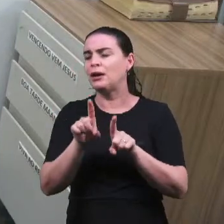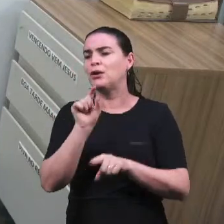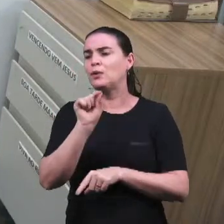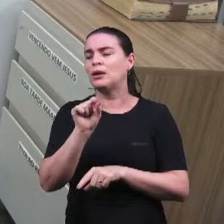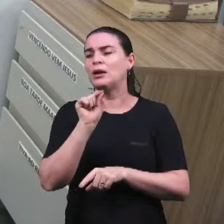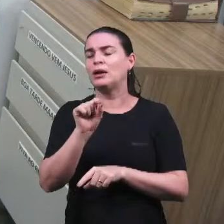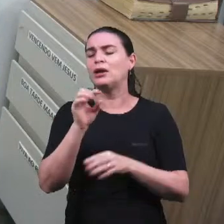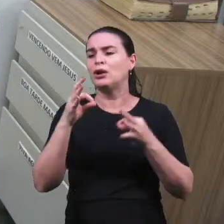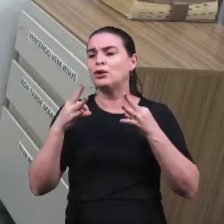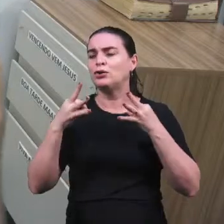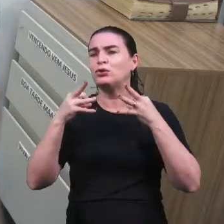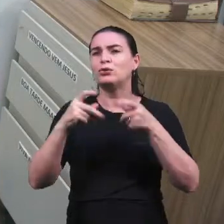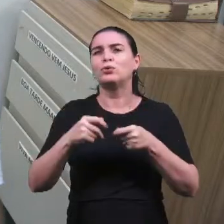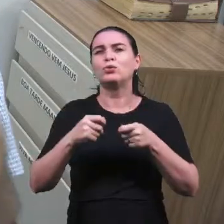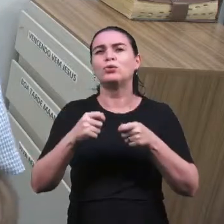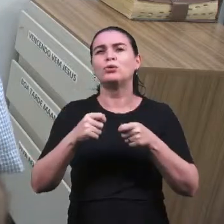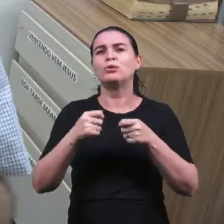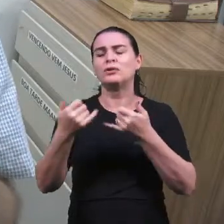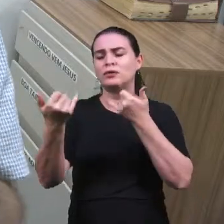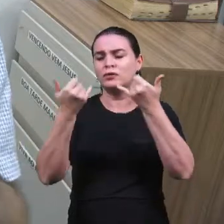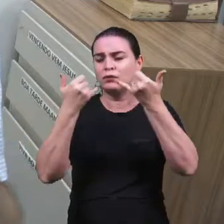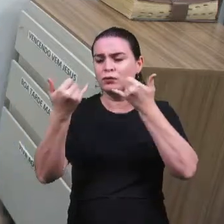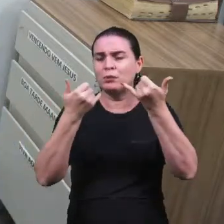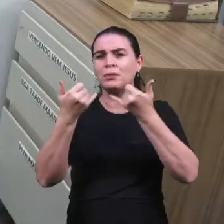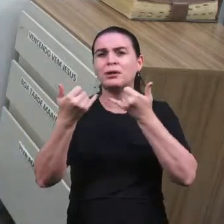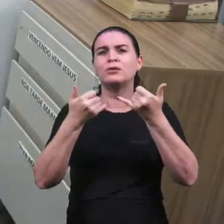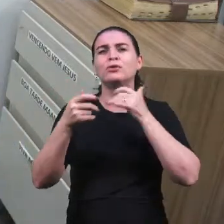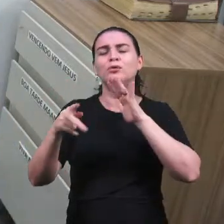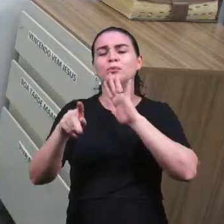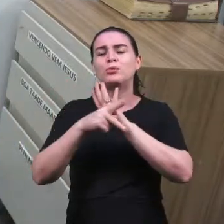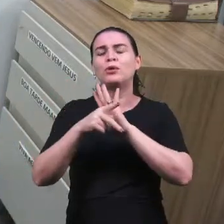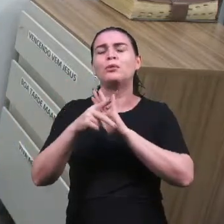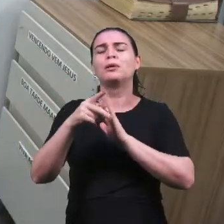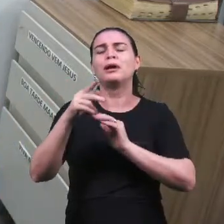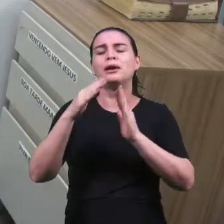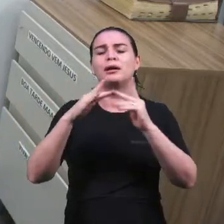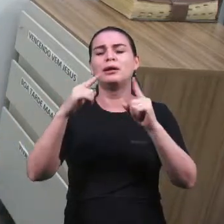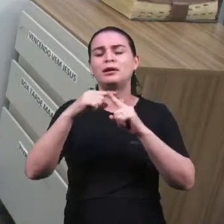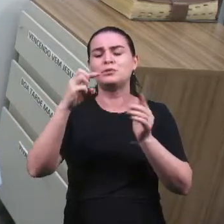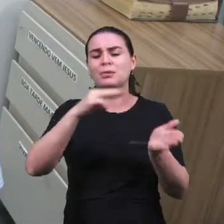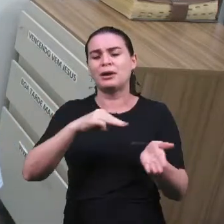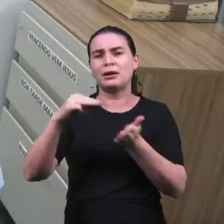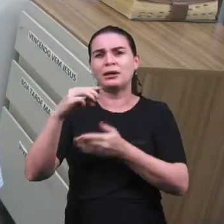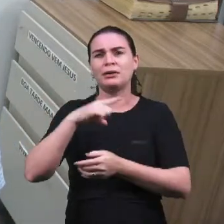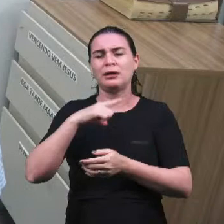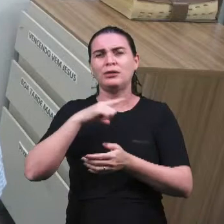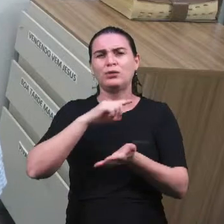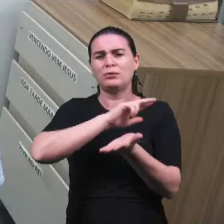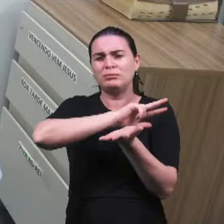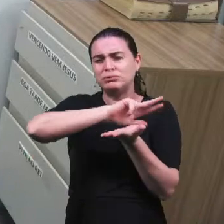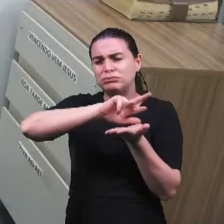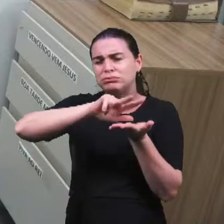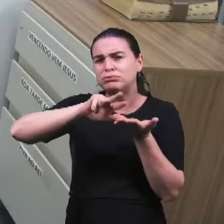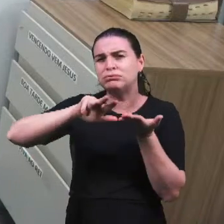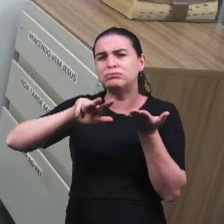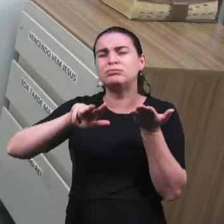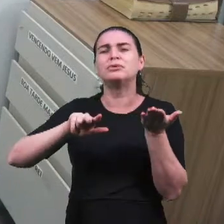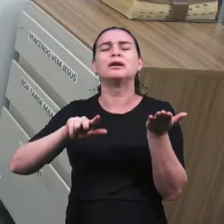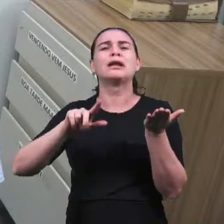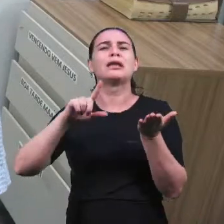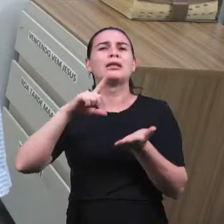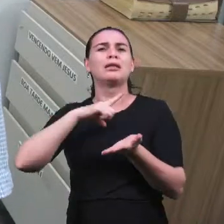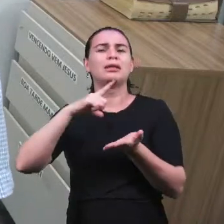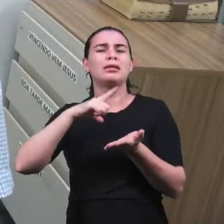toda essa informação que hoje a obra possui em todos os canais de comunicação da obra, que hoje o senhor não é